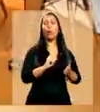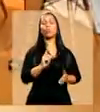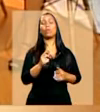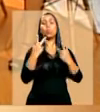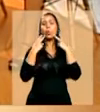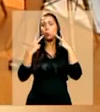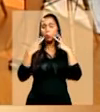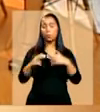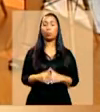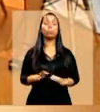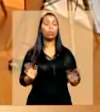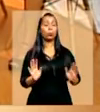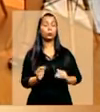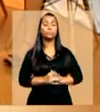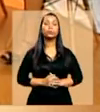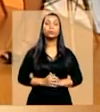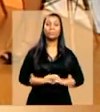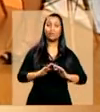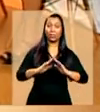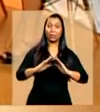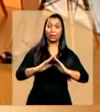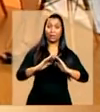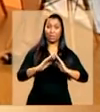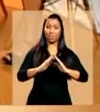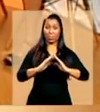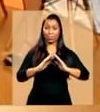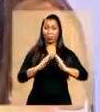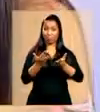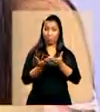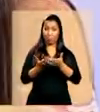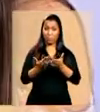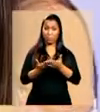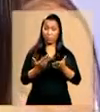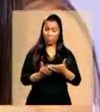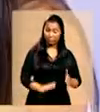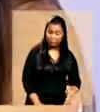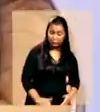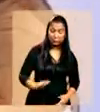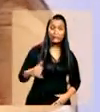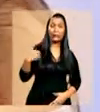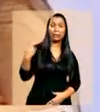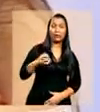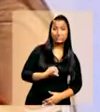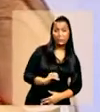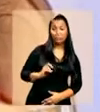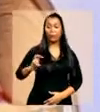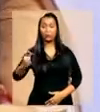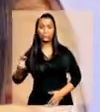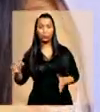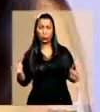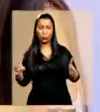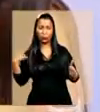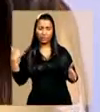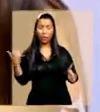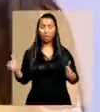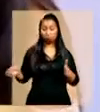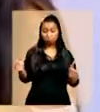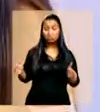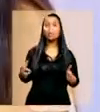aula ou não? No caso da educação infantil, né, nossas crianças de 0 a 5 anos de idade, eles